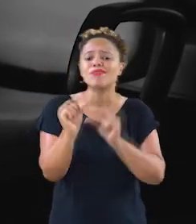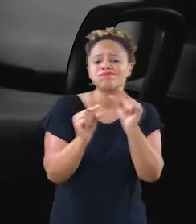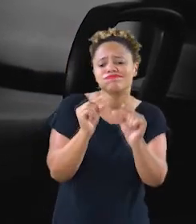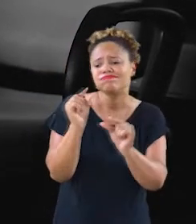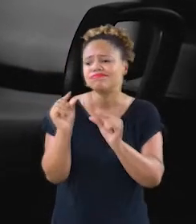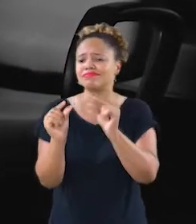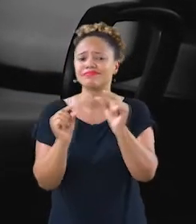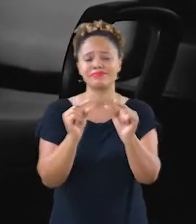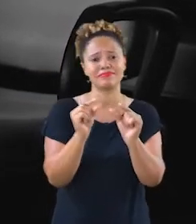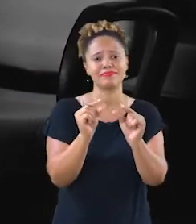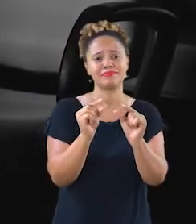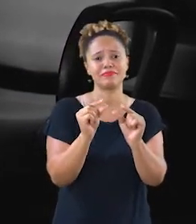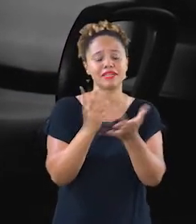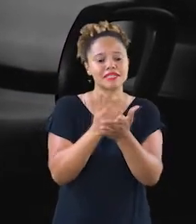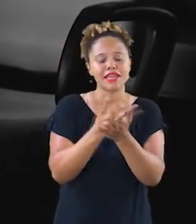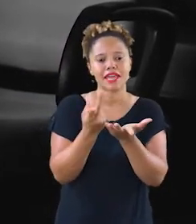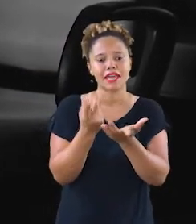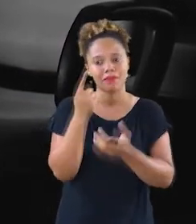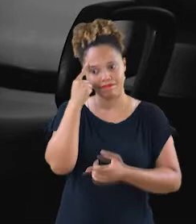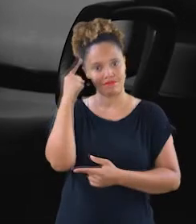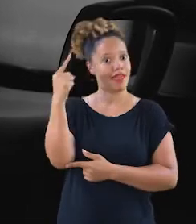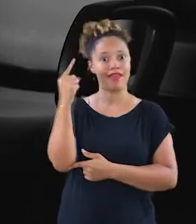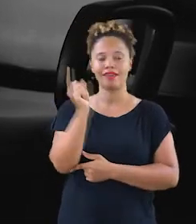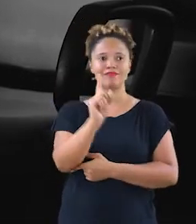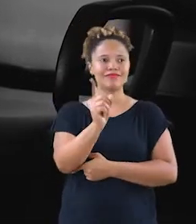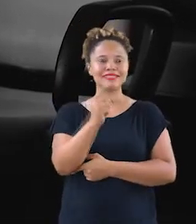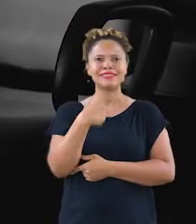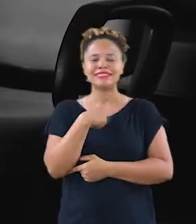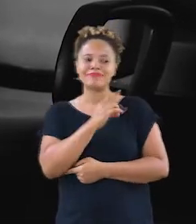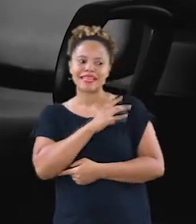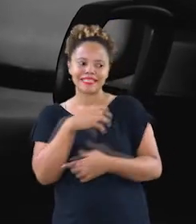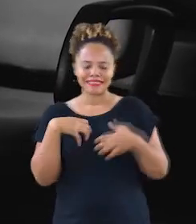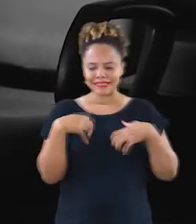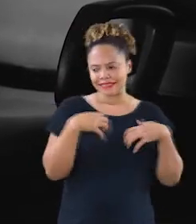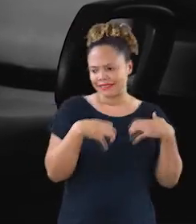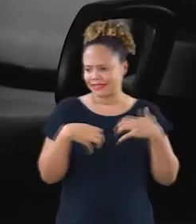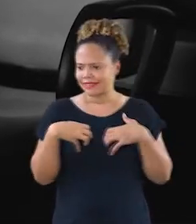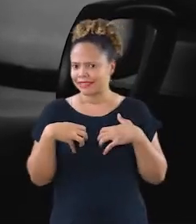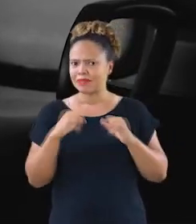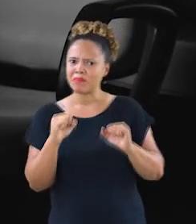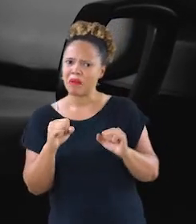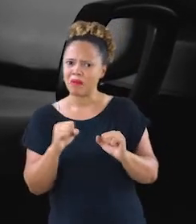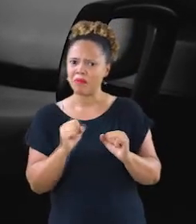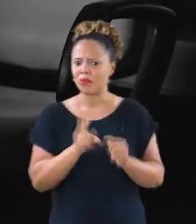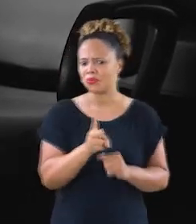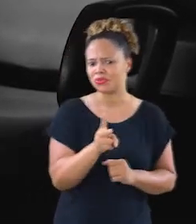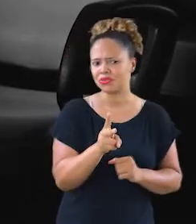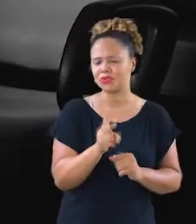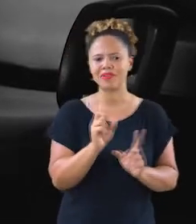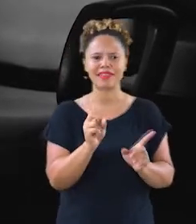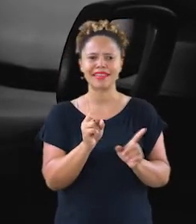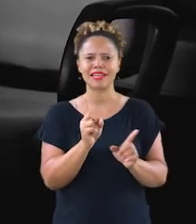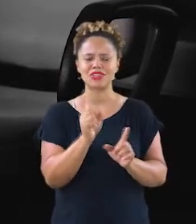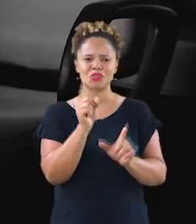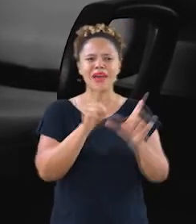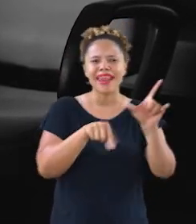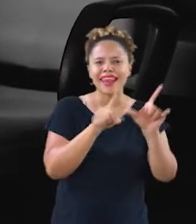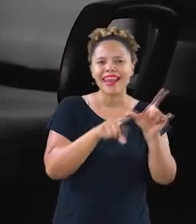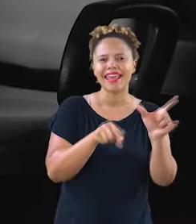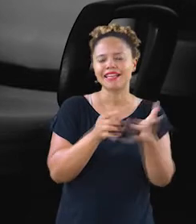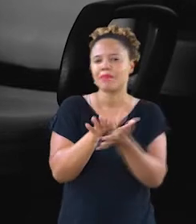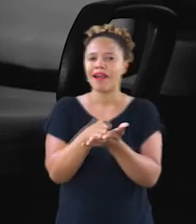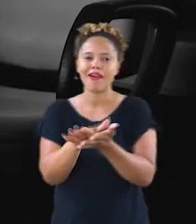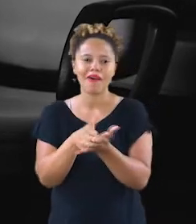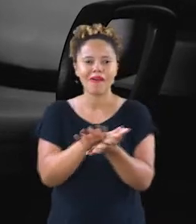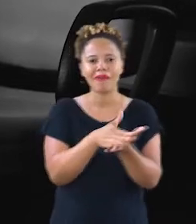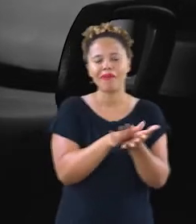compor era assim, não tirava da gaveta, na verdade, assim. Eu tinha meio medo, não sabia se era bonito, então tinha umas letras de pagode, tinha umas